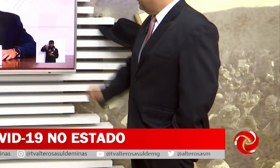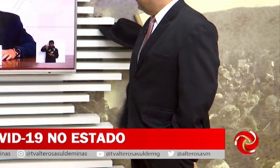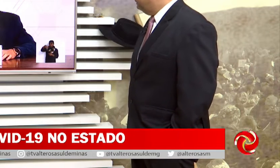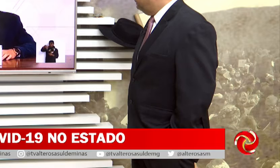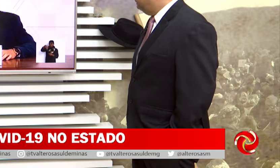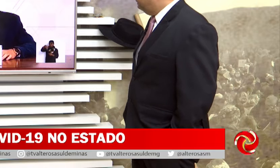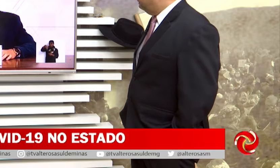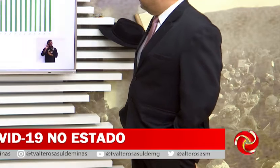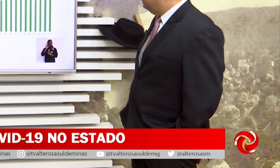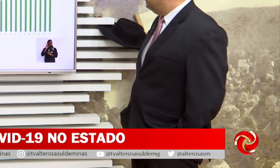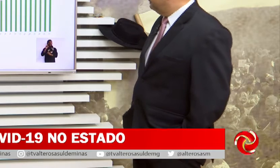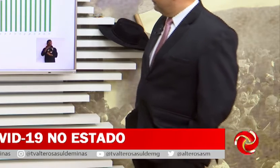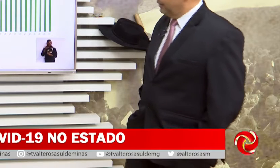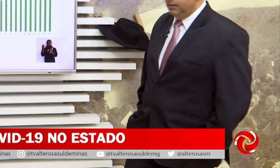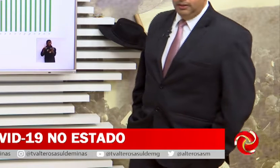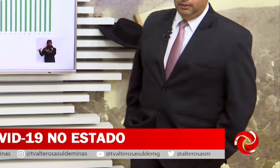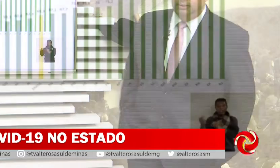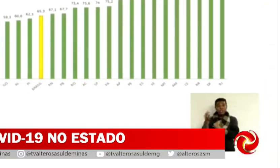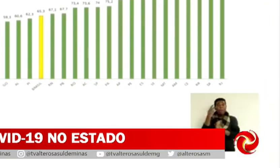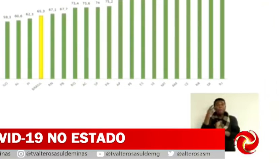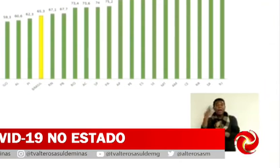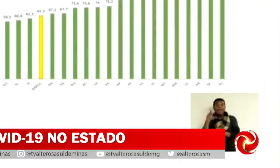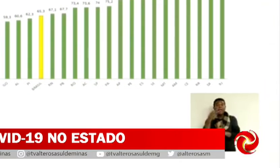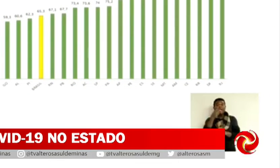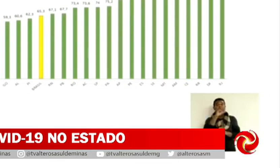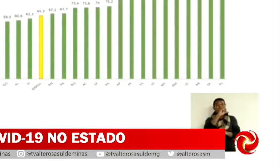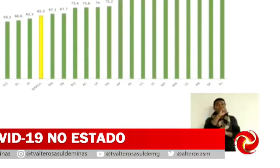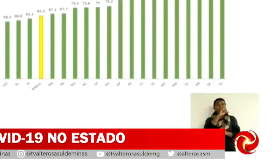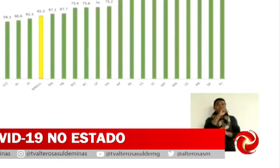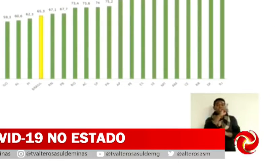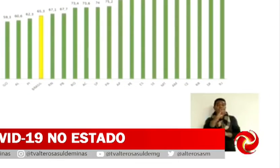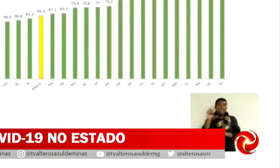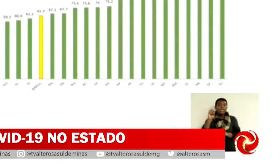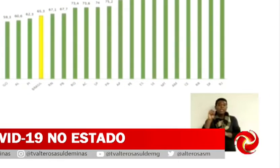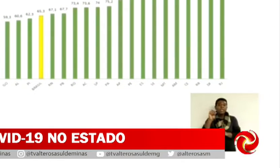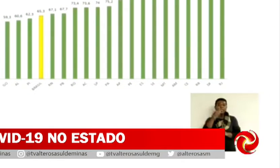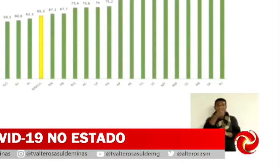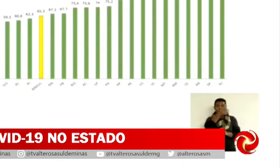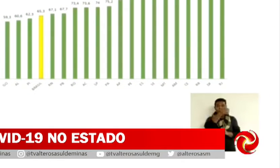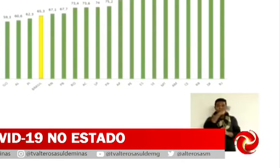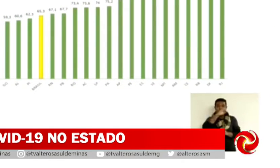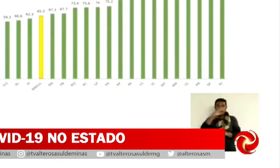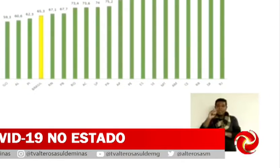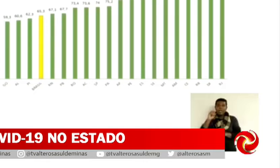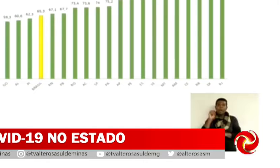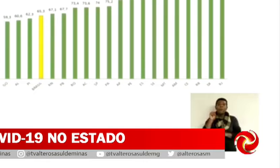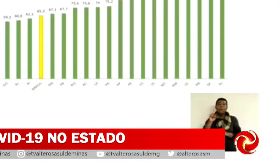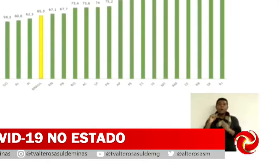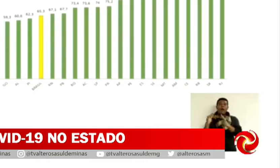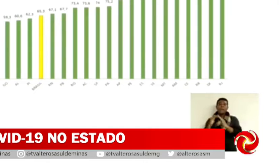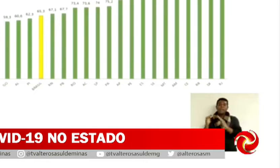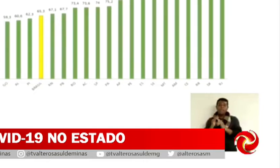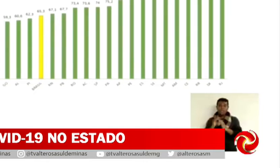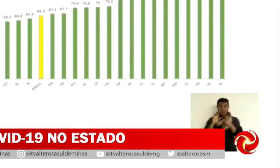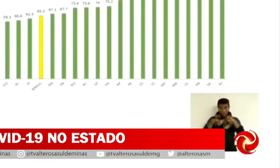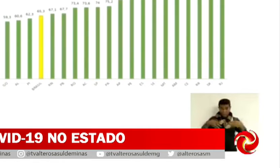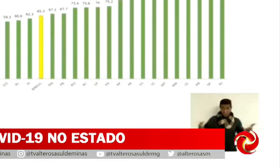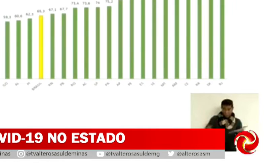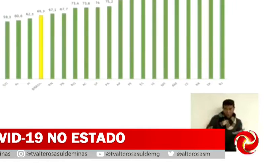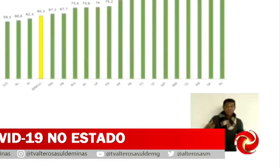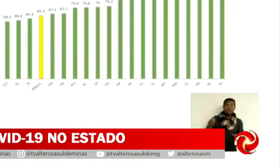fala. Minas Gerais hoje está com 31,8 óbitos para cada 100